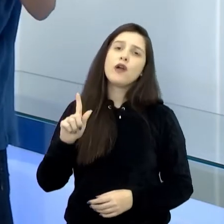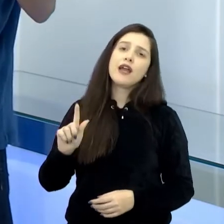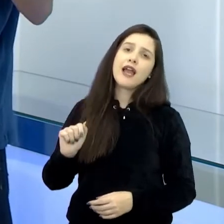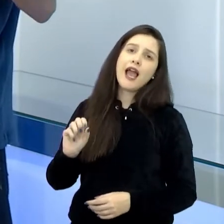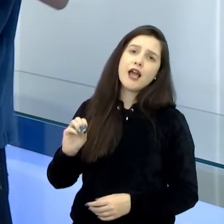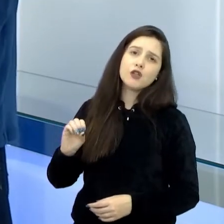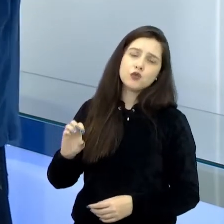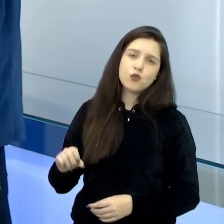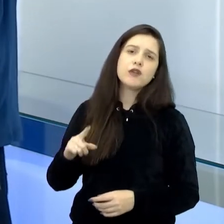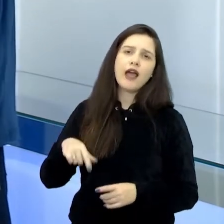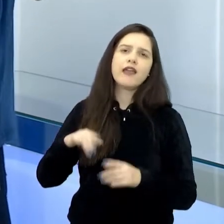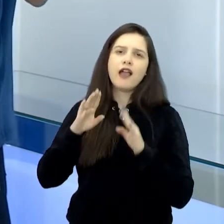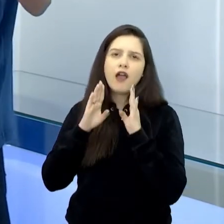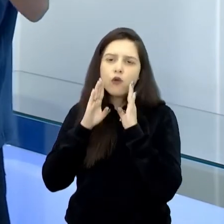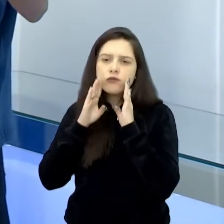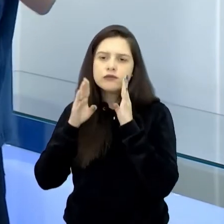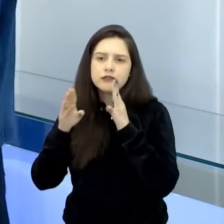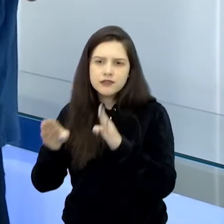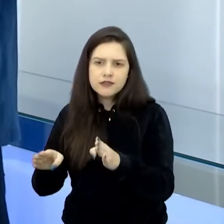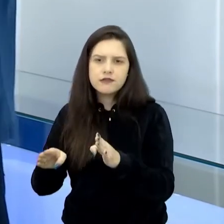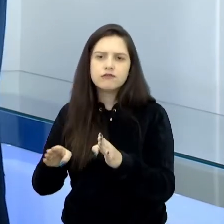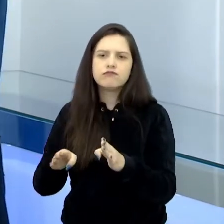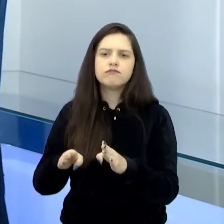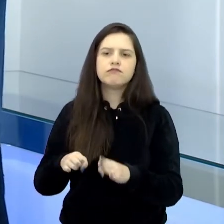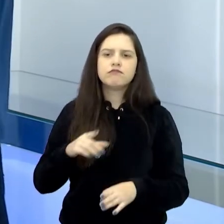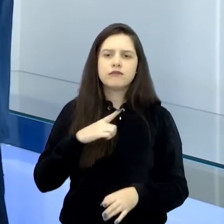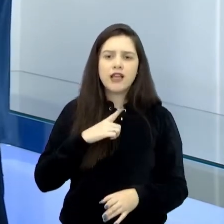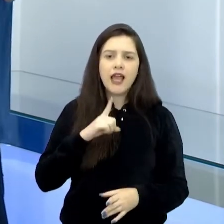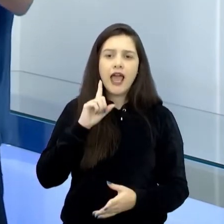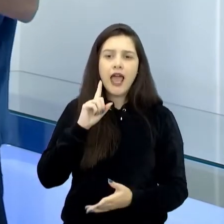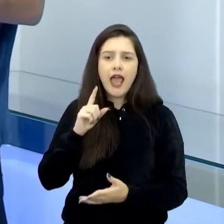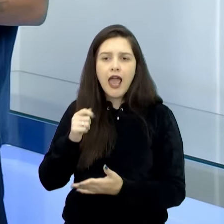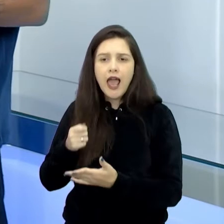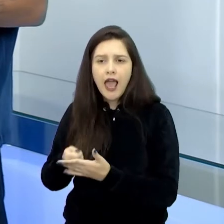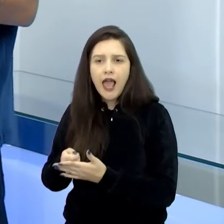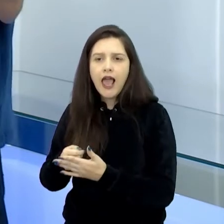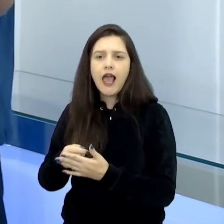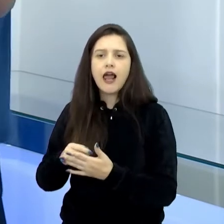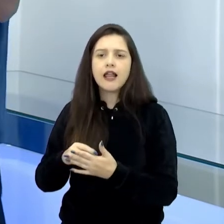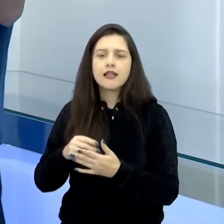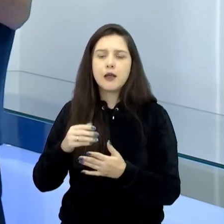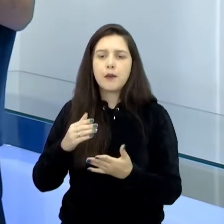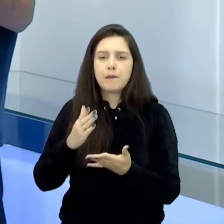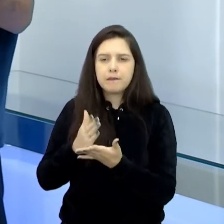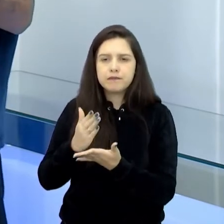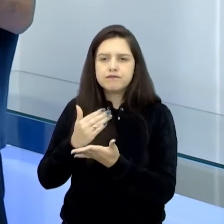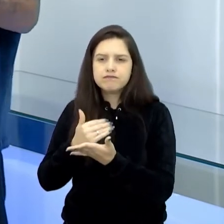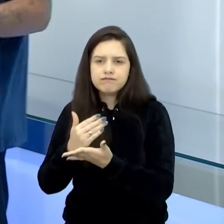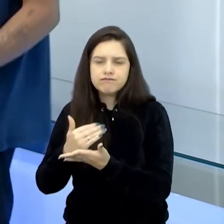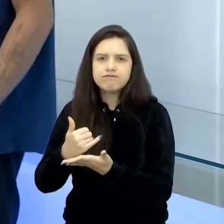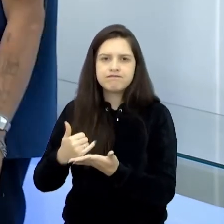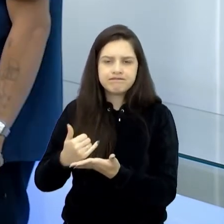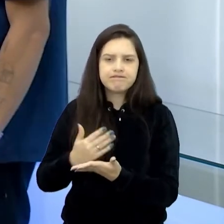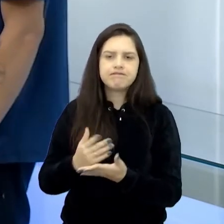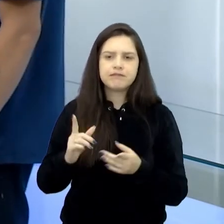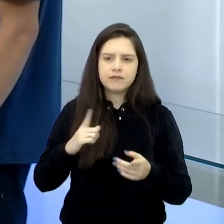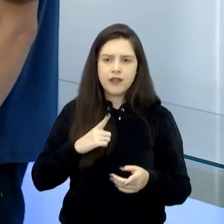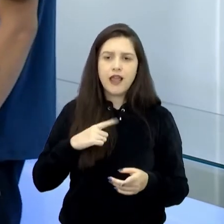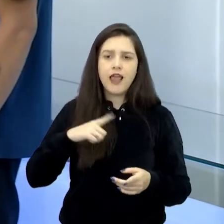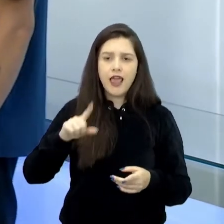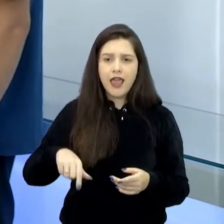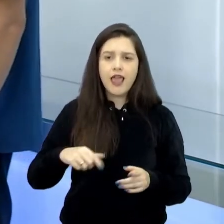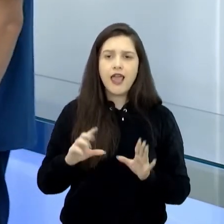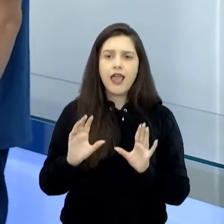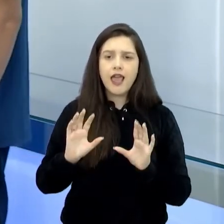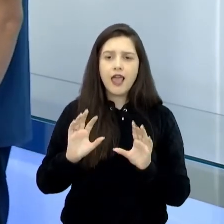variam concentração e variam volume, né, em virtude da liberdade das partículas que compõem o sistema. Então, nesse caso